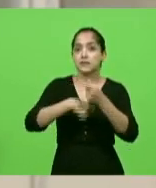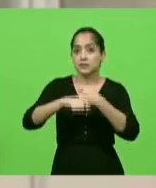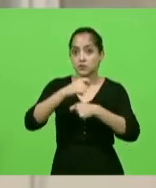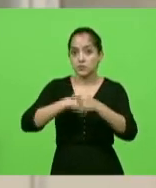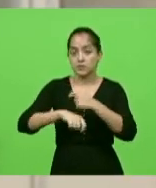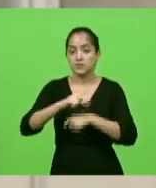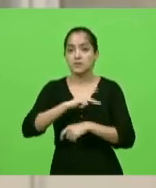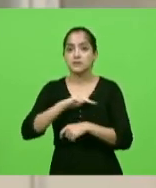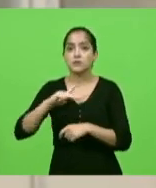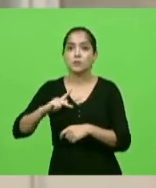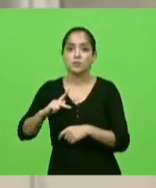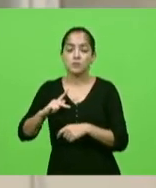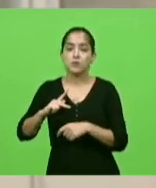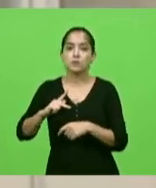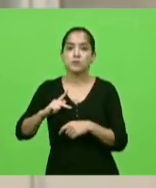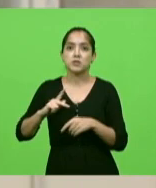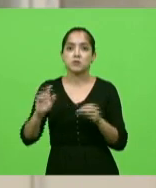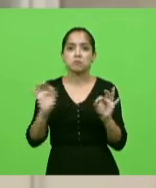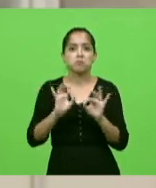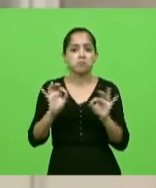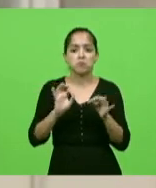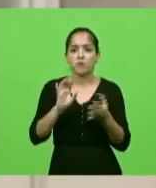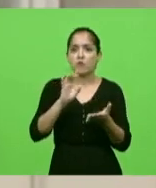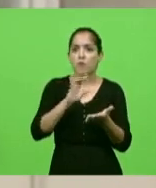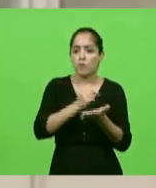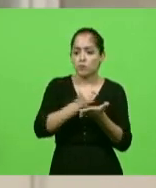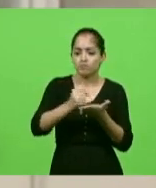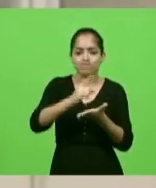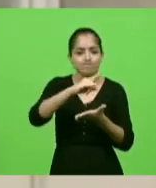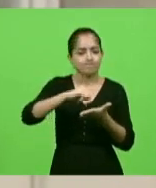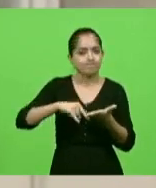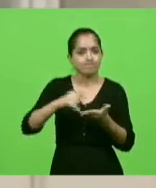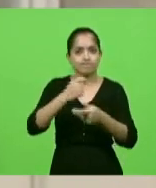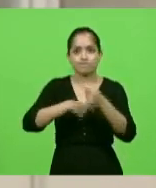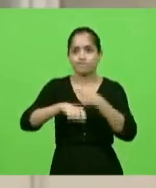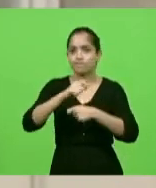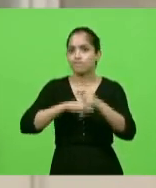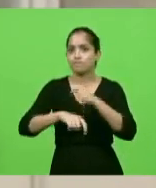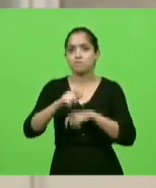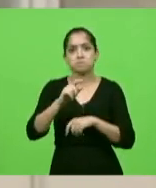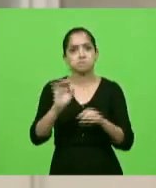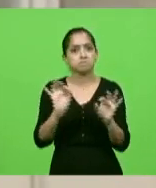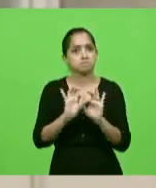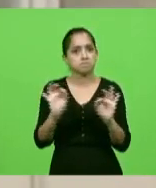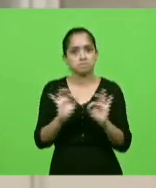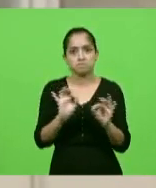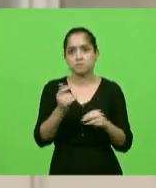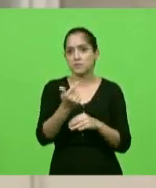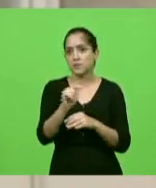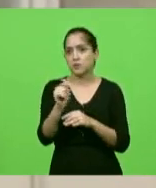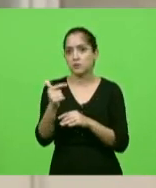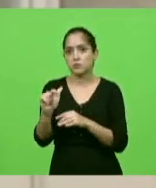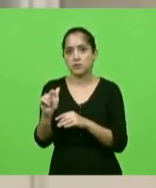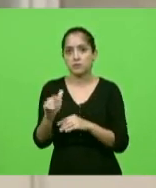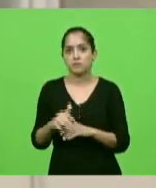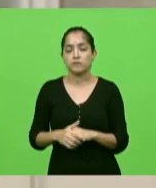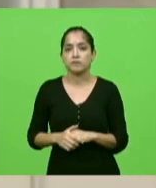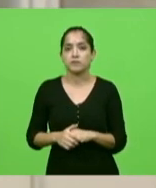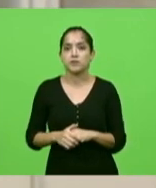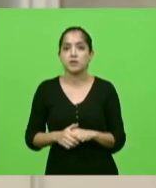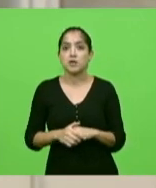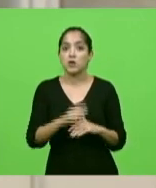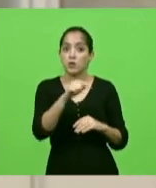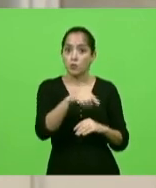administração pública você quer formalizou contrato administrativo não houve formalização de contrato administrativo